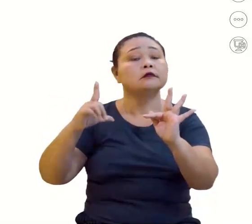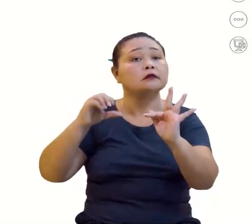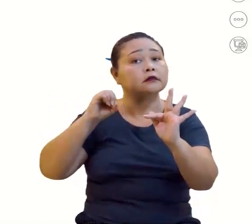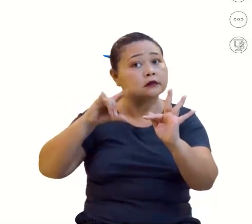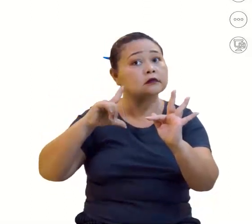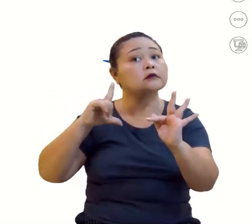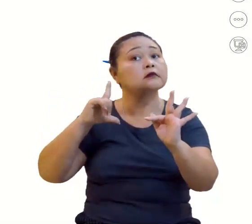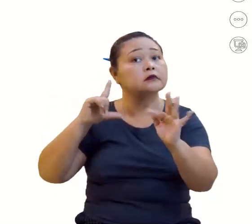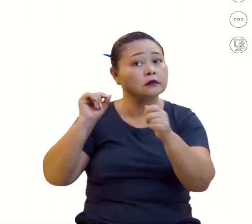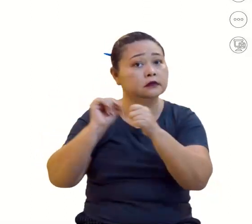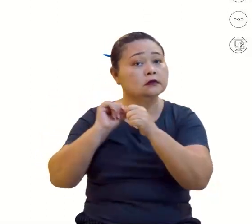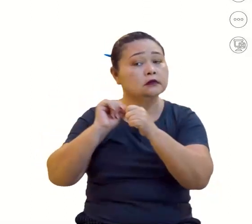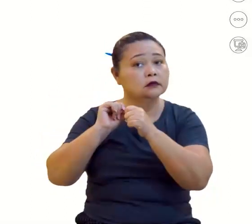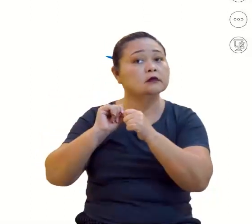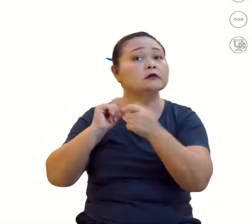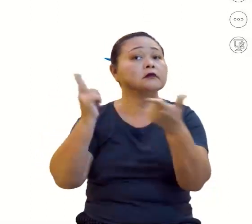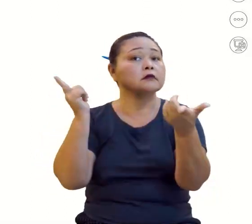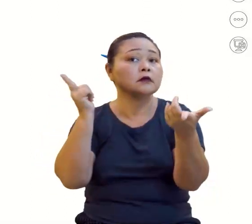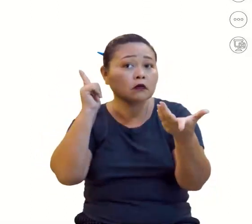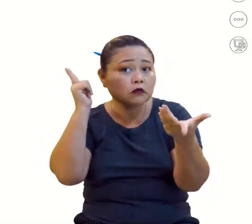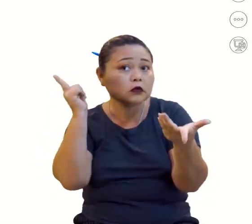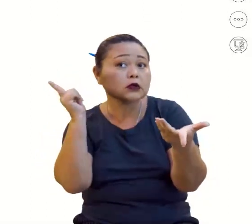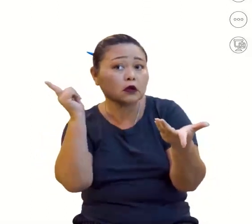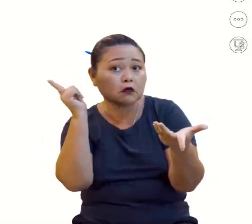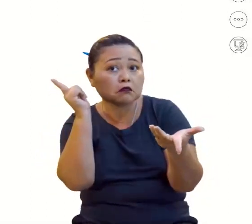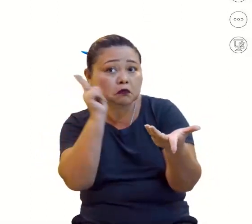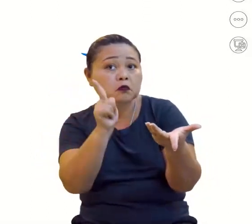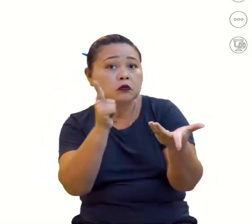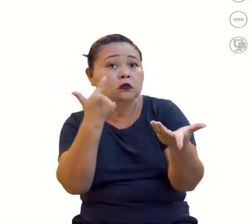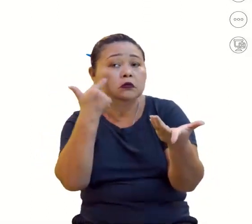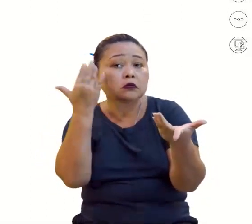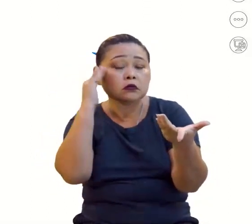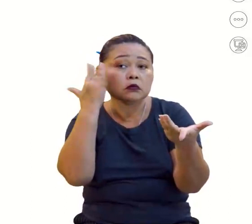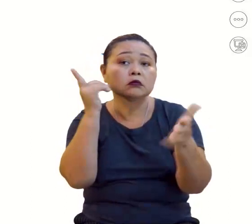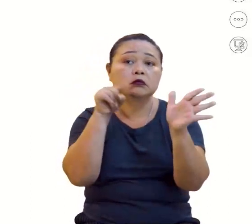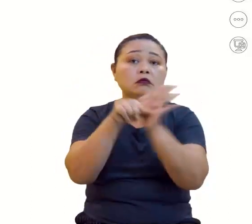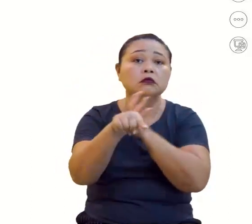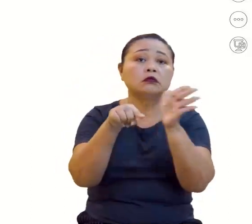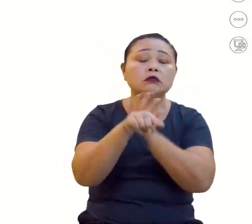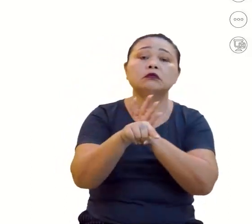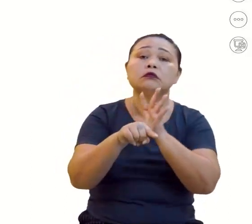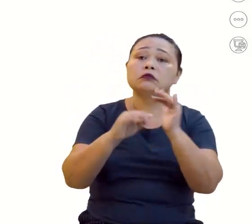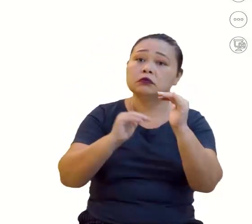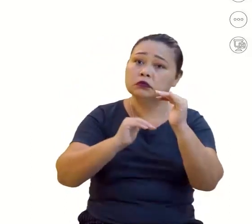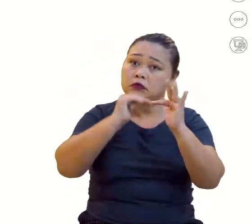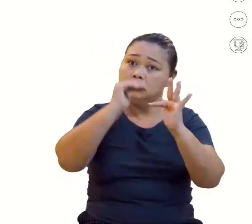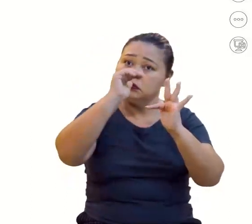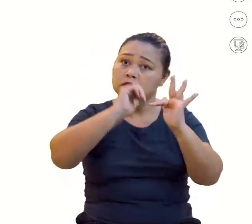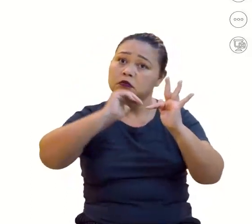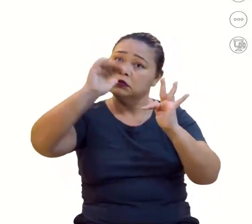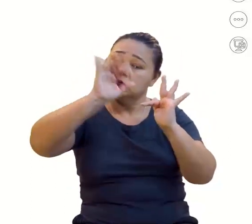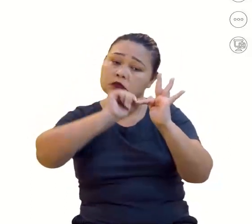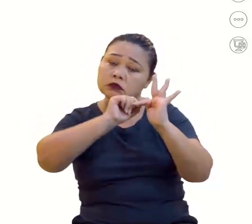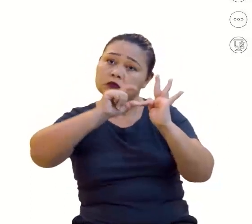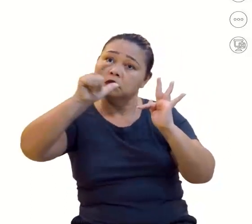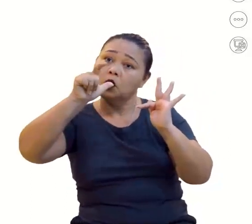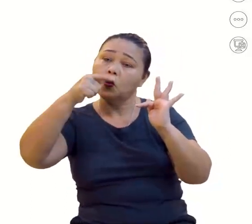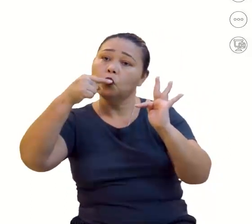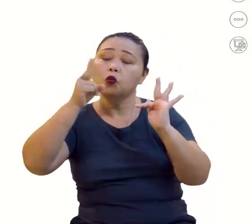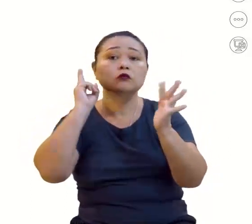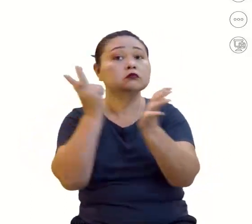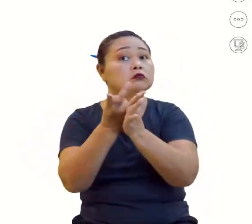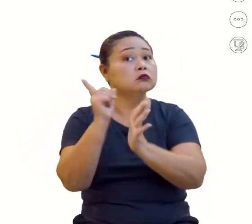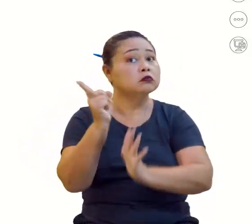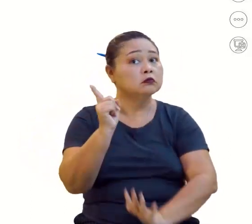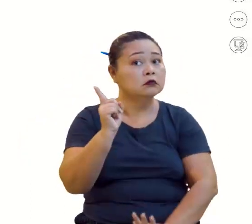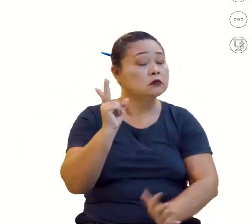isso, você está ganhando aí, lucrando na questão. Construir uma tabela com um crescimento aí que é não constante,